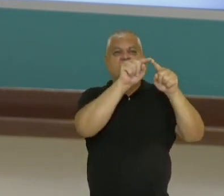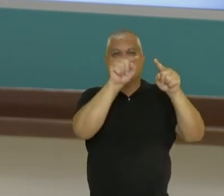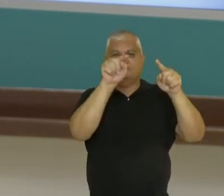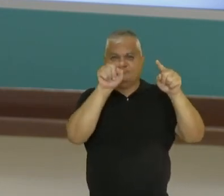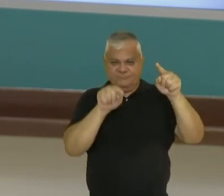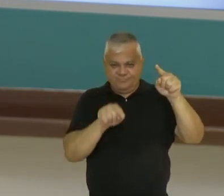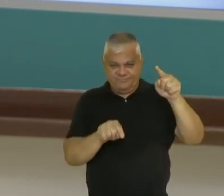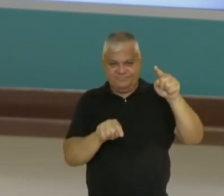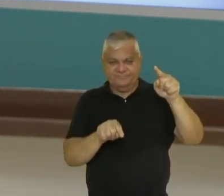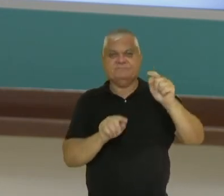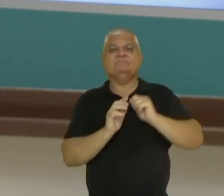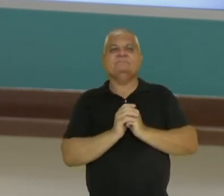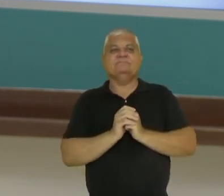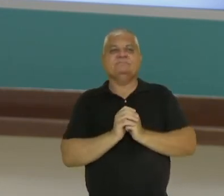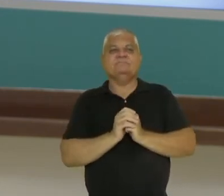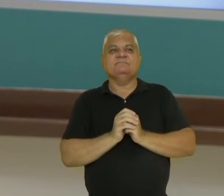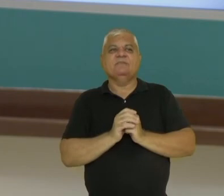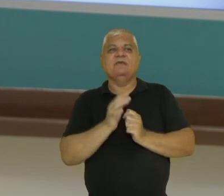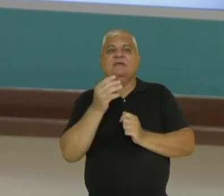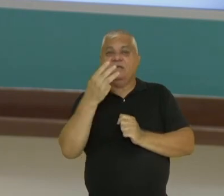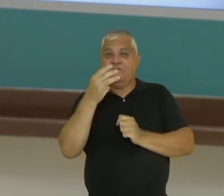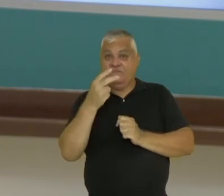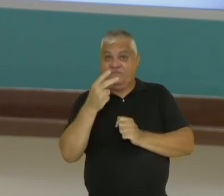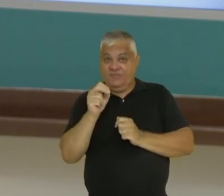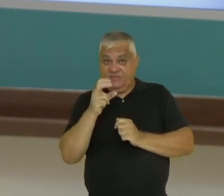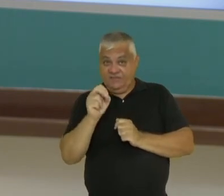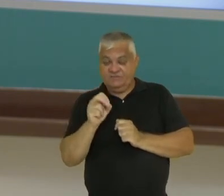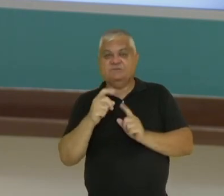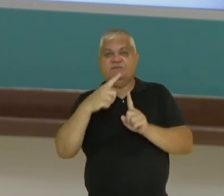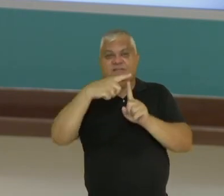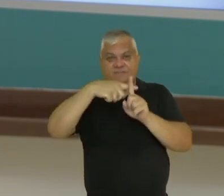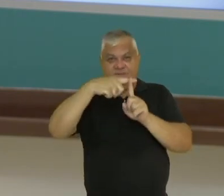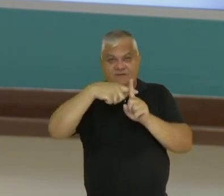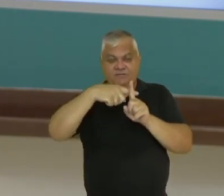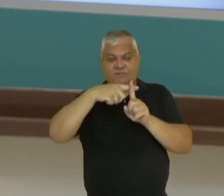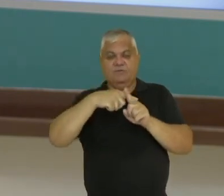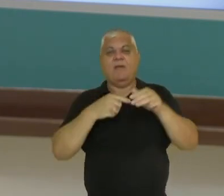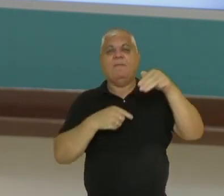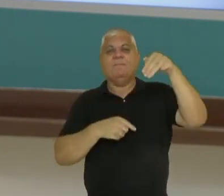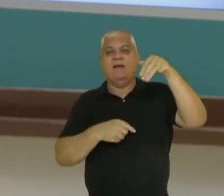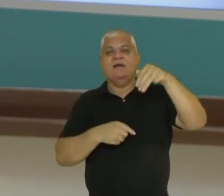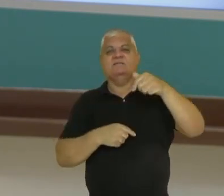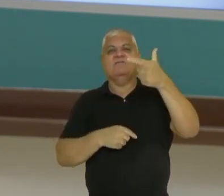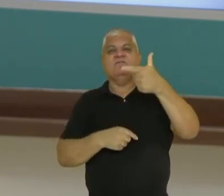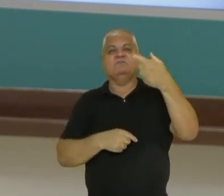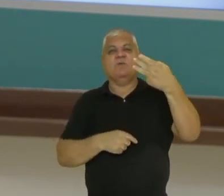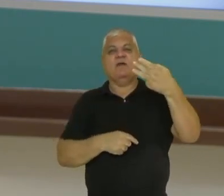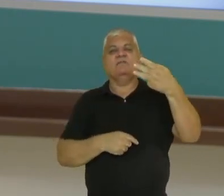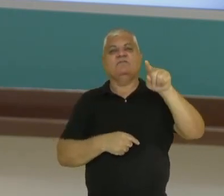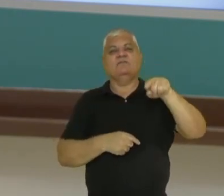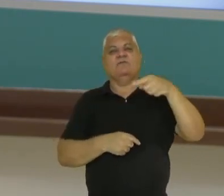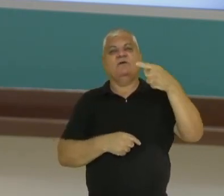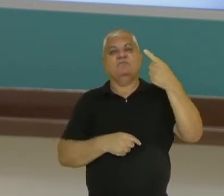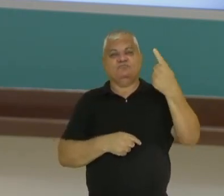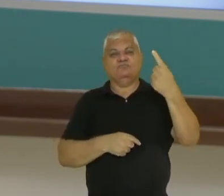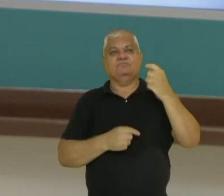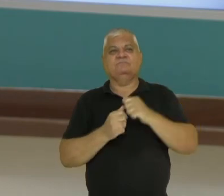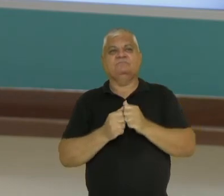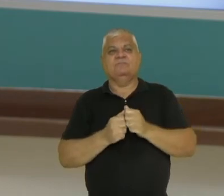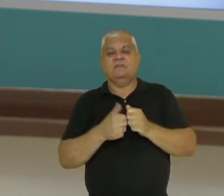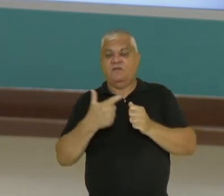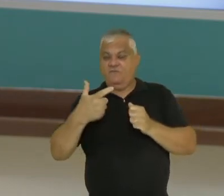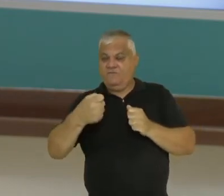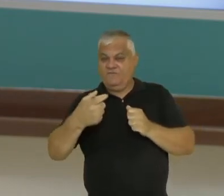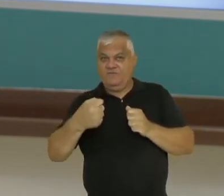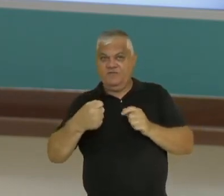ponto, está mais ou menos aqui. Na próxima, temperatura 20, massa 24,1. Então, uma temperatura de